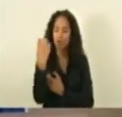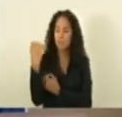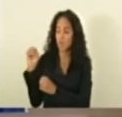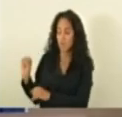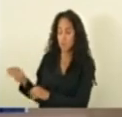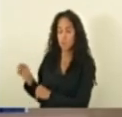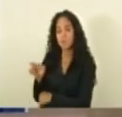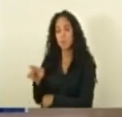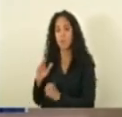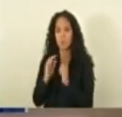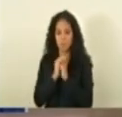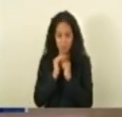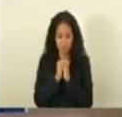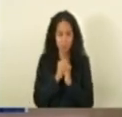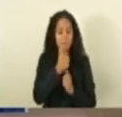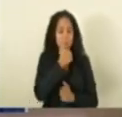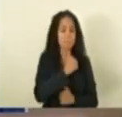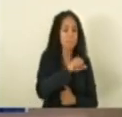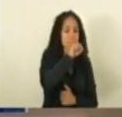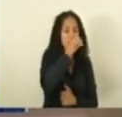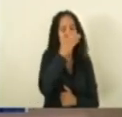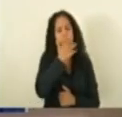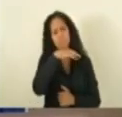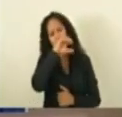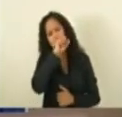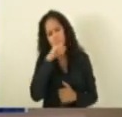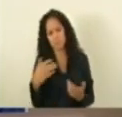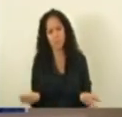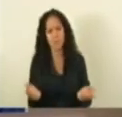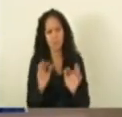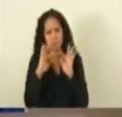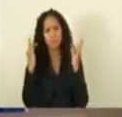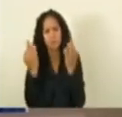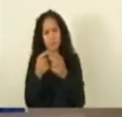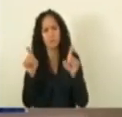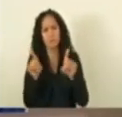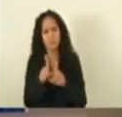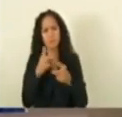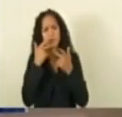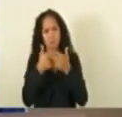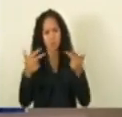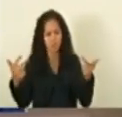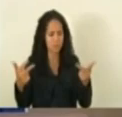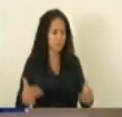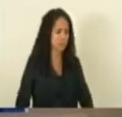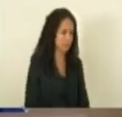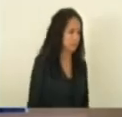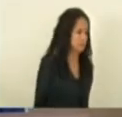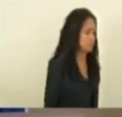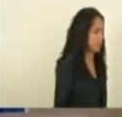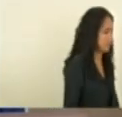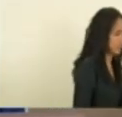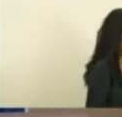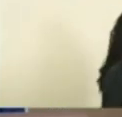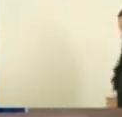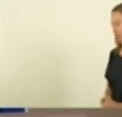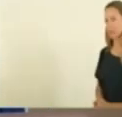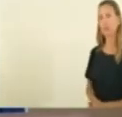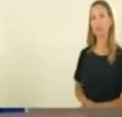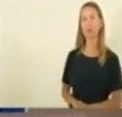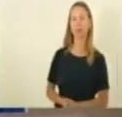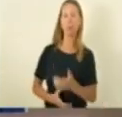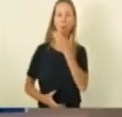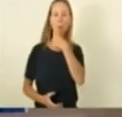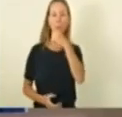rezar. O meu pai e a minha mãe, claro, em todas as famílias se falam muitas coisas, mas nunca meu pai e minha mãe